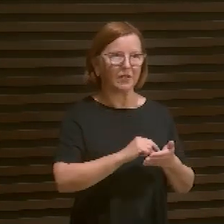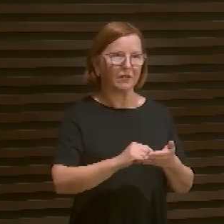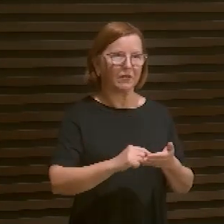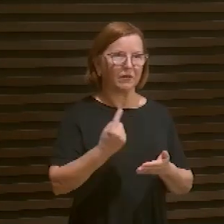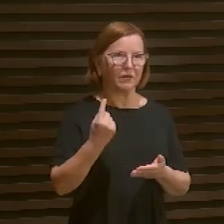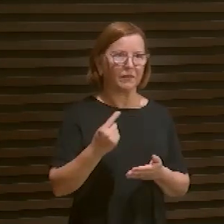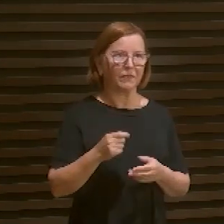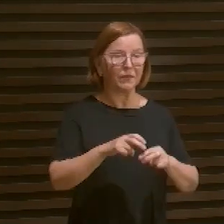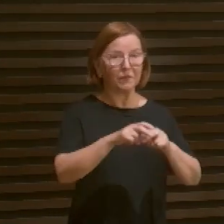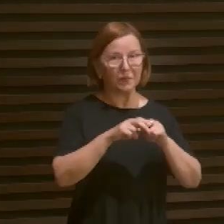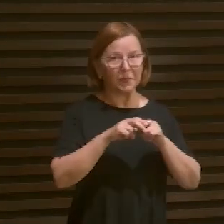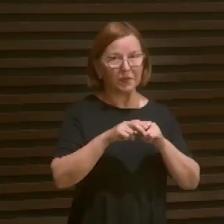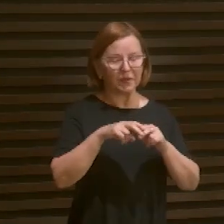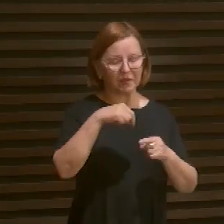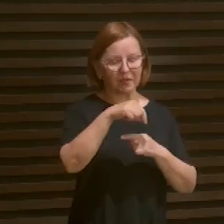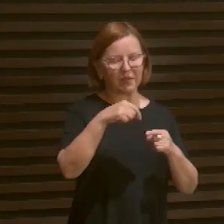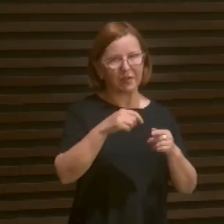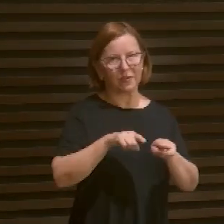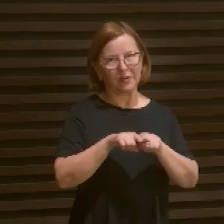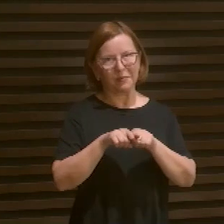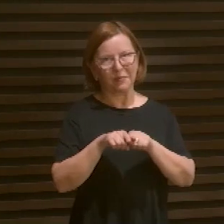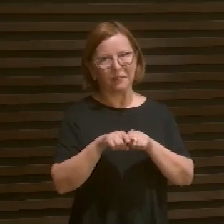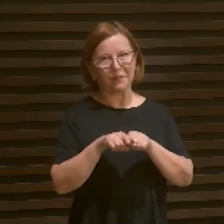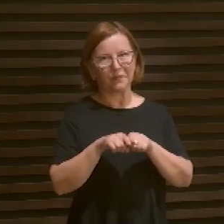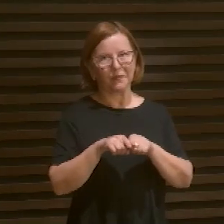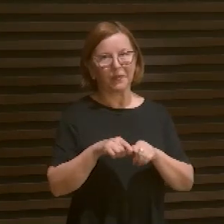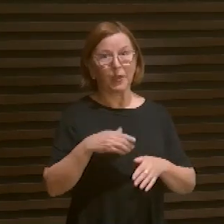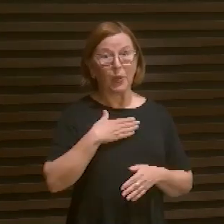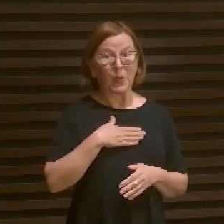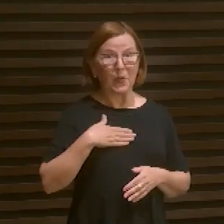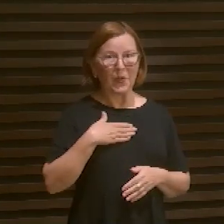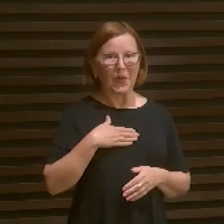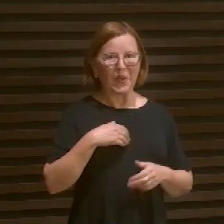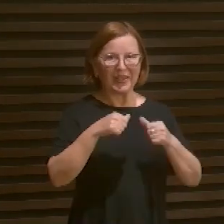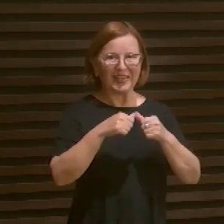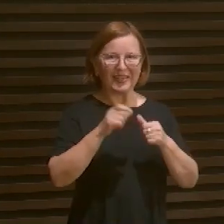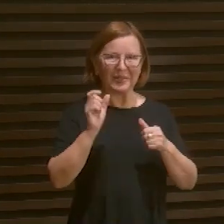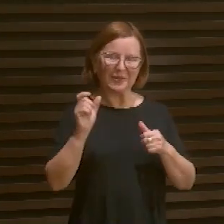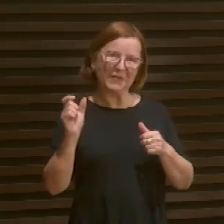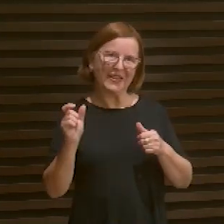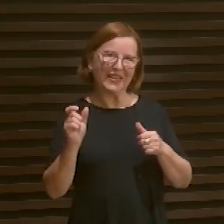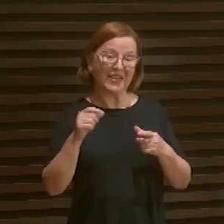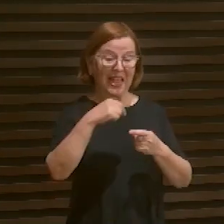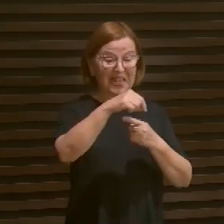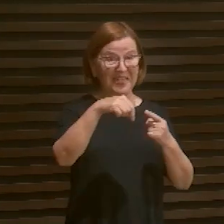santos irmãos, eu gosto desse termo dele, santos irmãos.